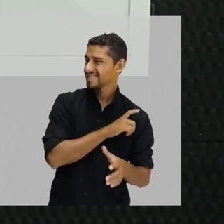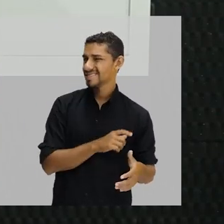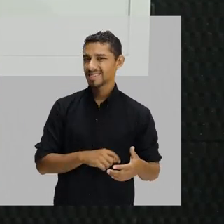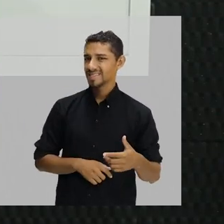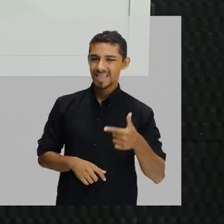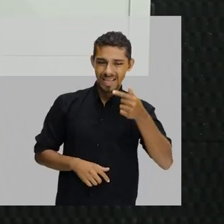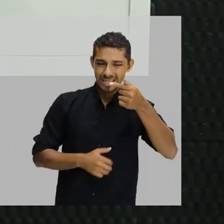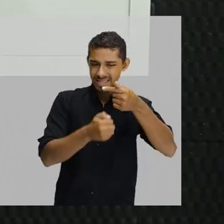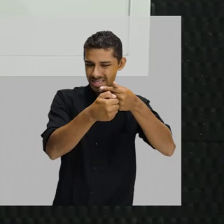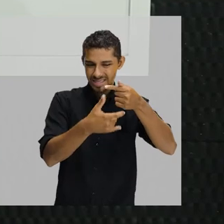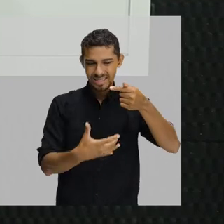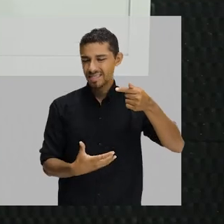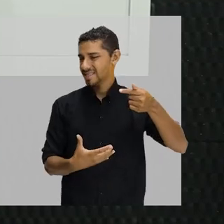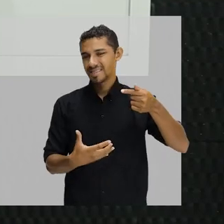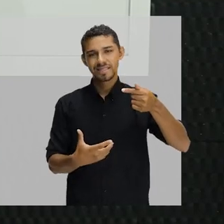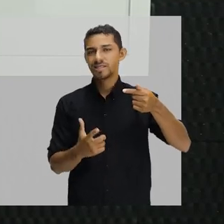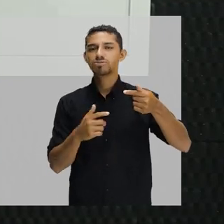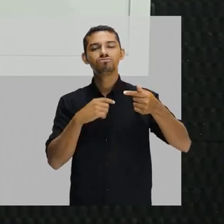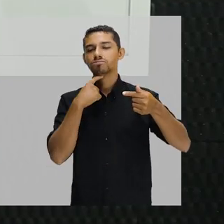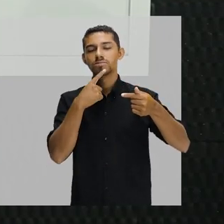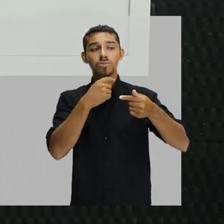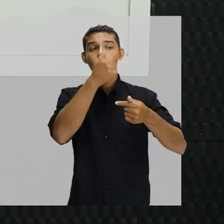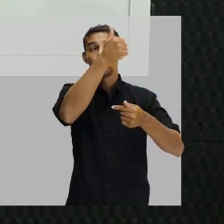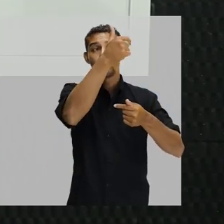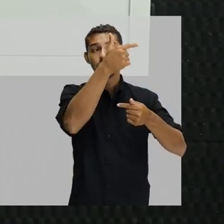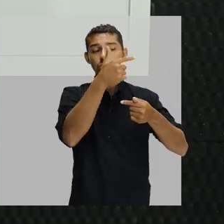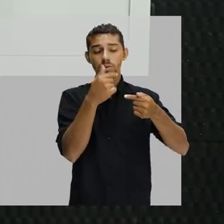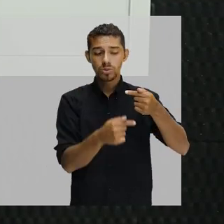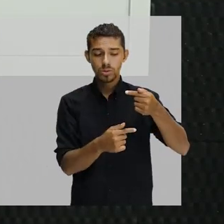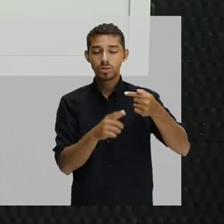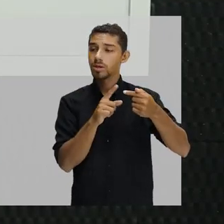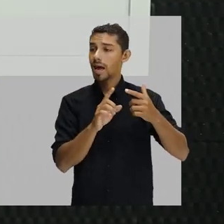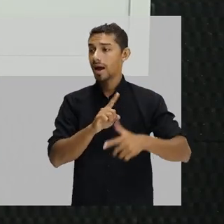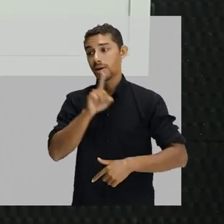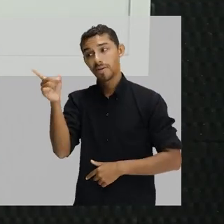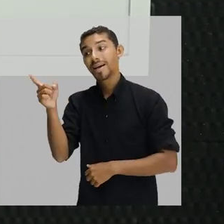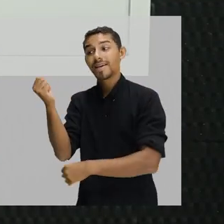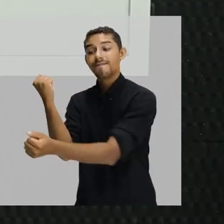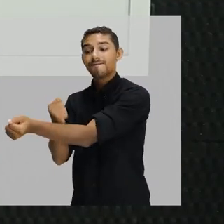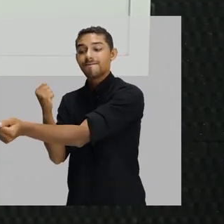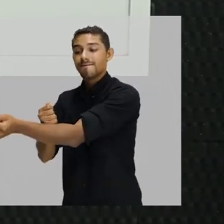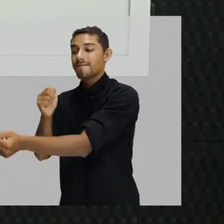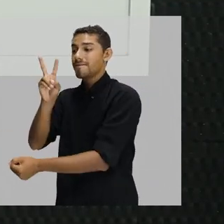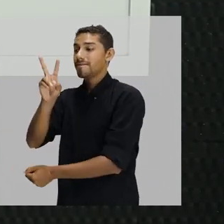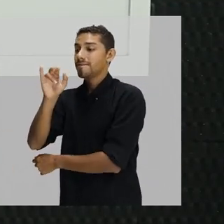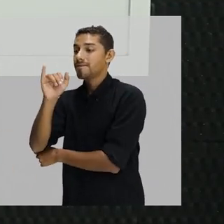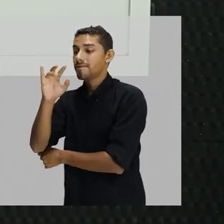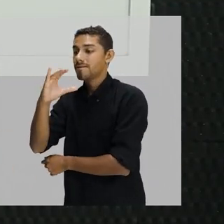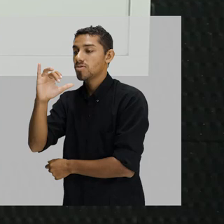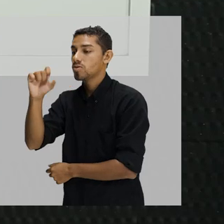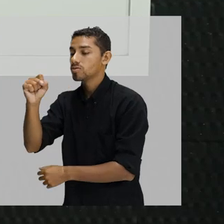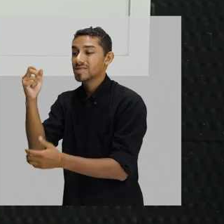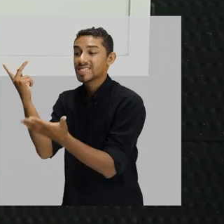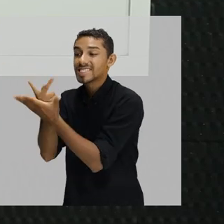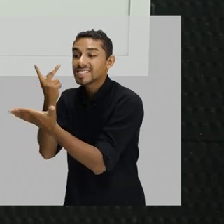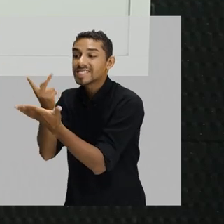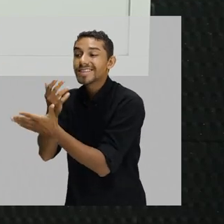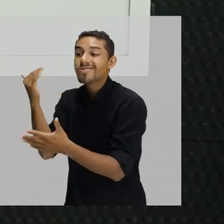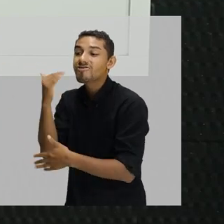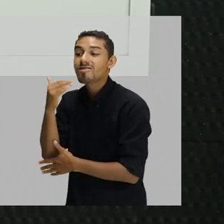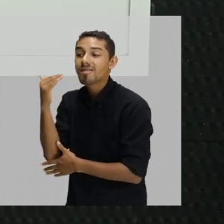já não vai mais sair. Agora, se nós falarmos em vícios, por exemplo, olha que coisa curiosa. Se eu pedir para vocês